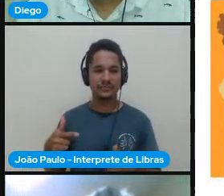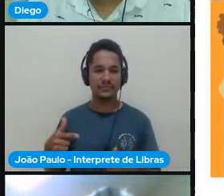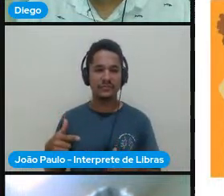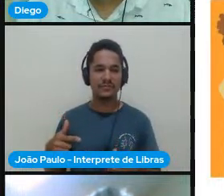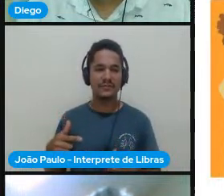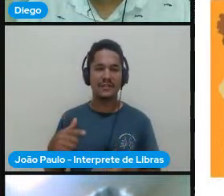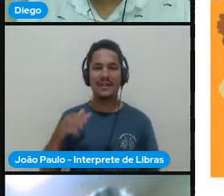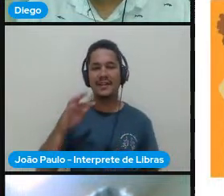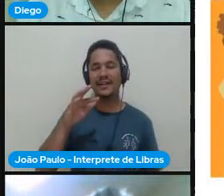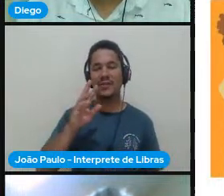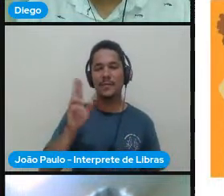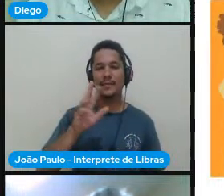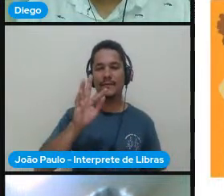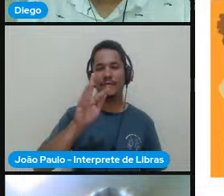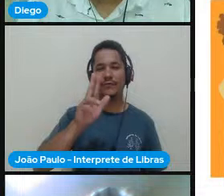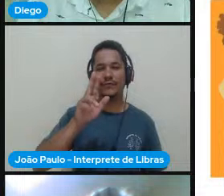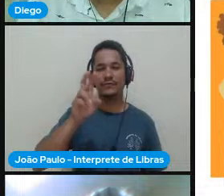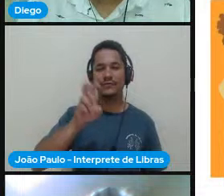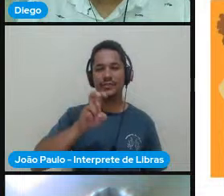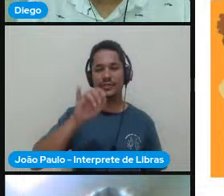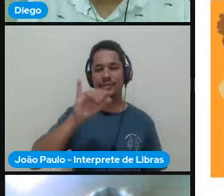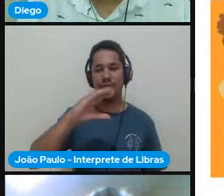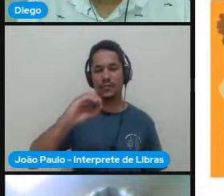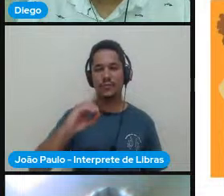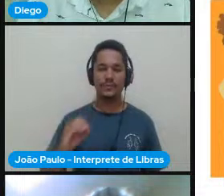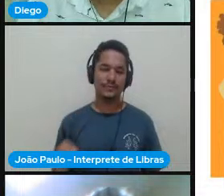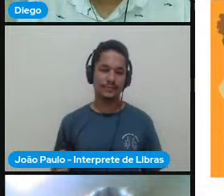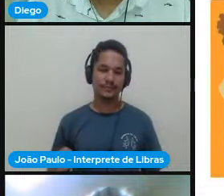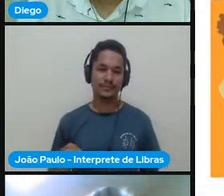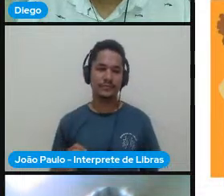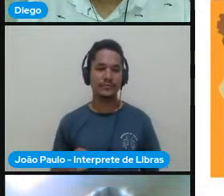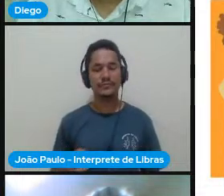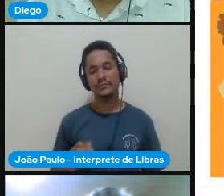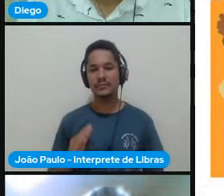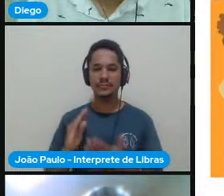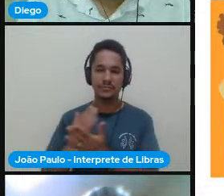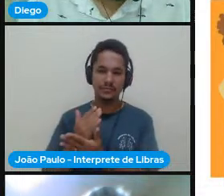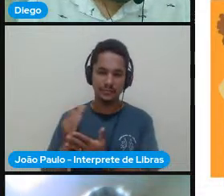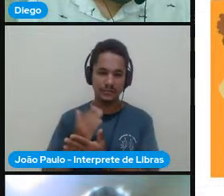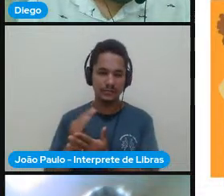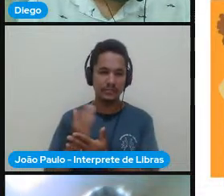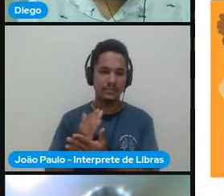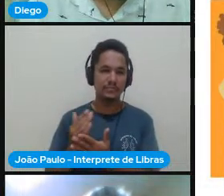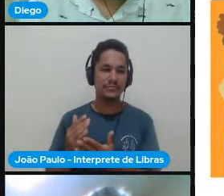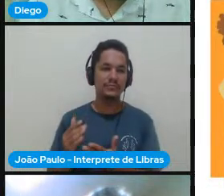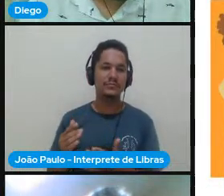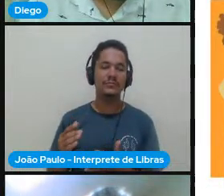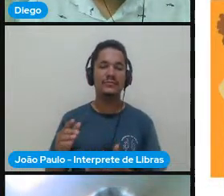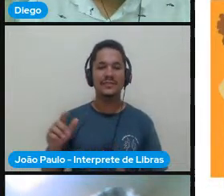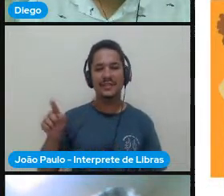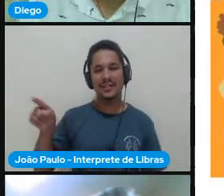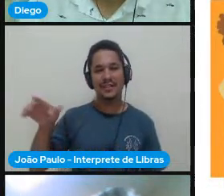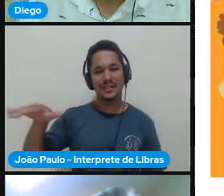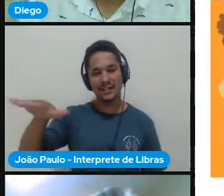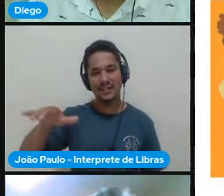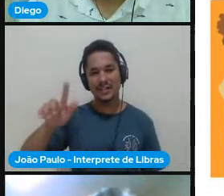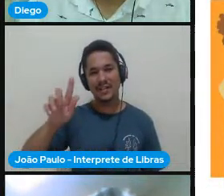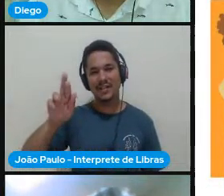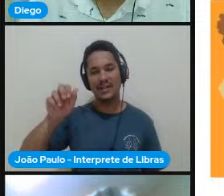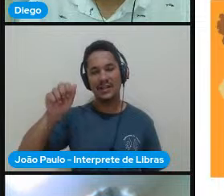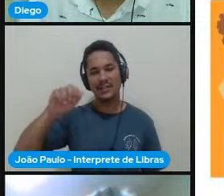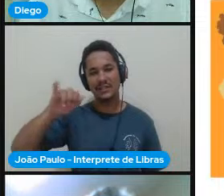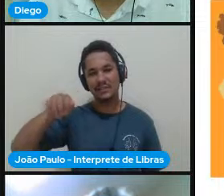né? Então, tem algumas... lá no Granja de Freitas tem, no Coqueiras tem.